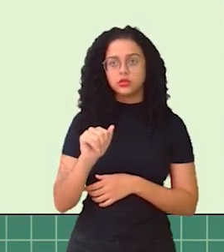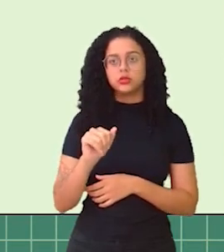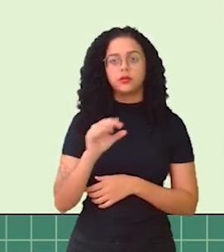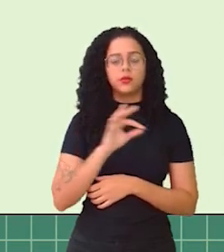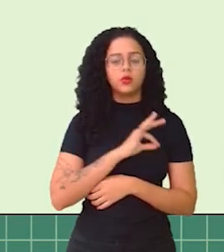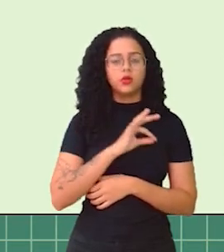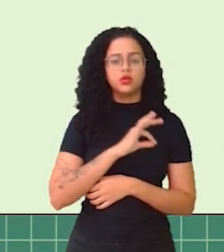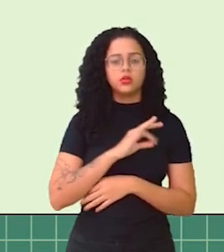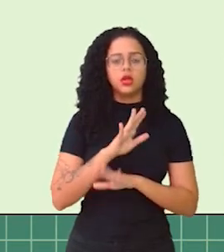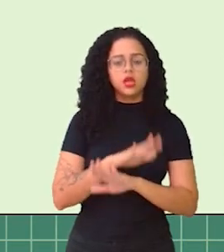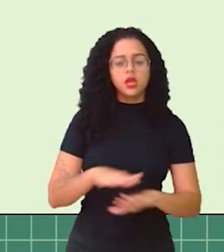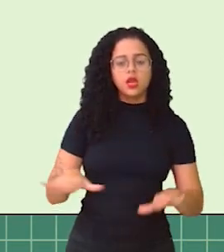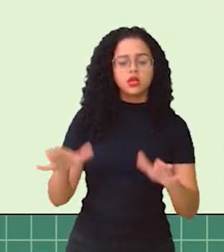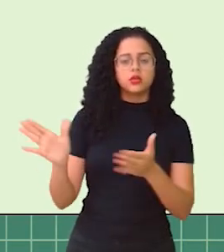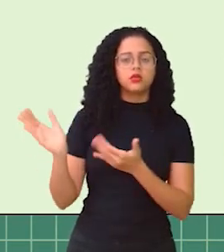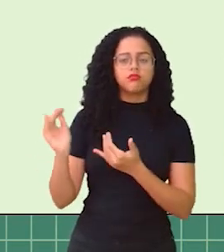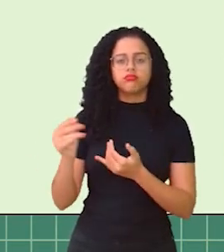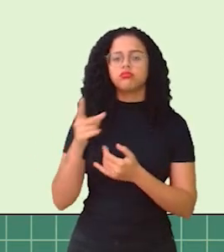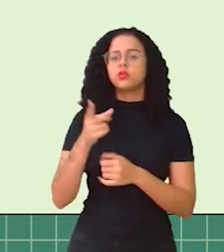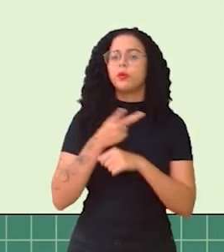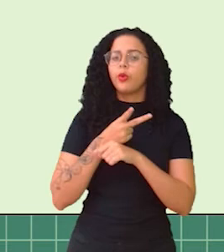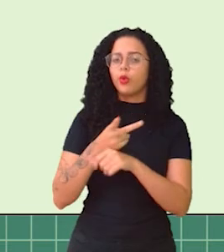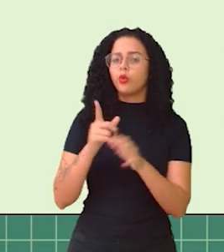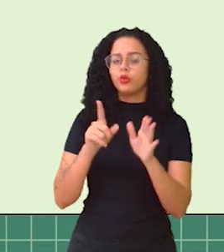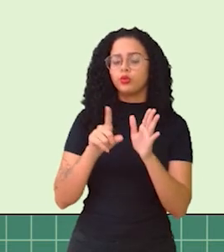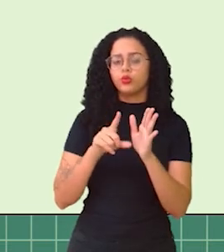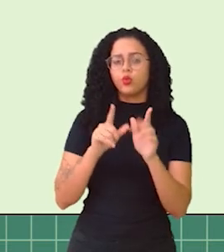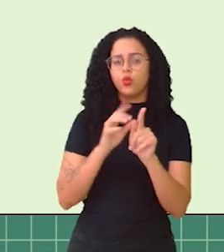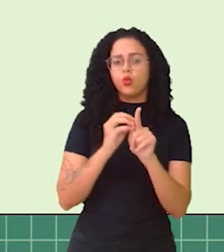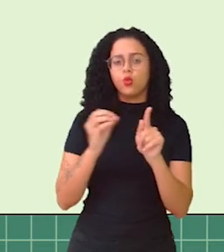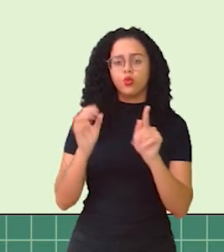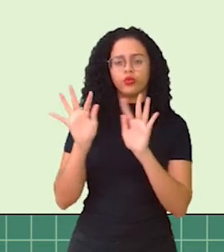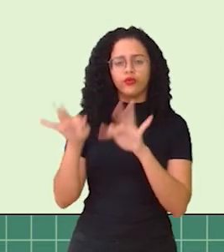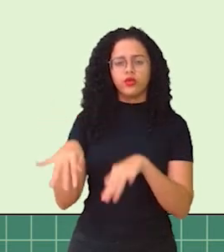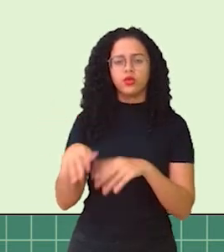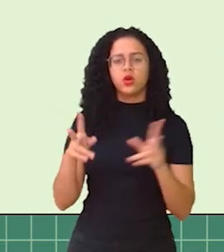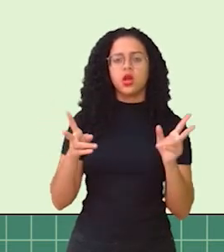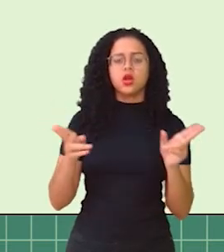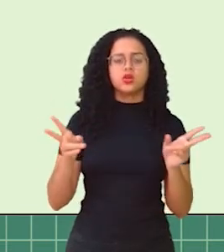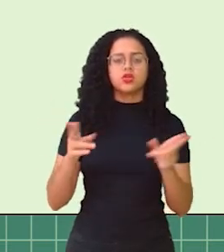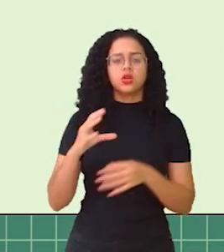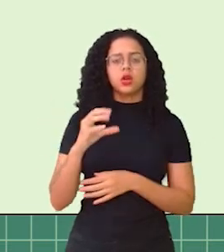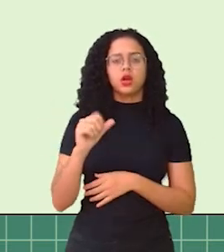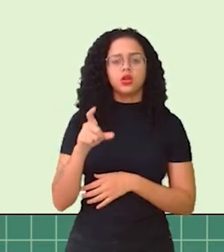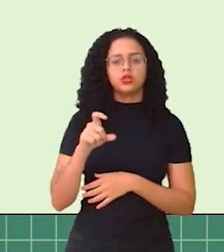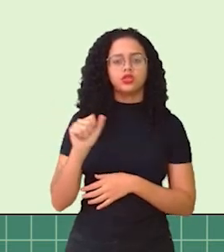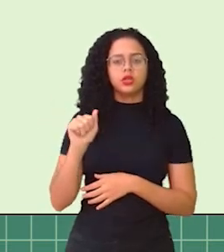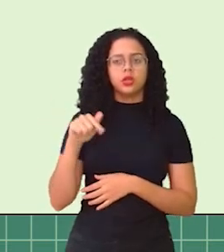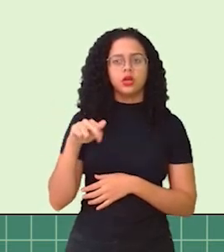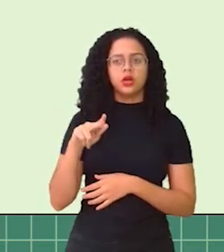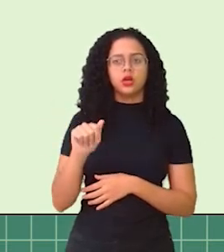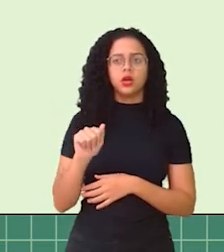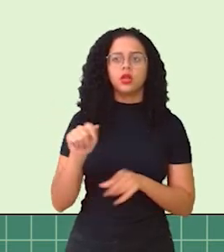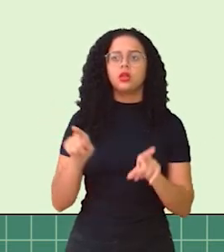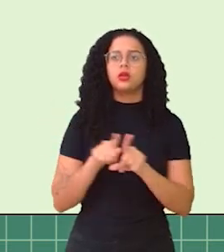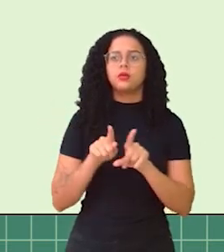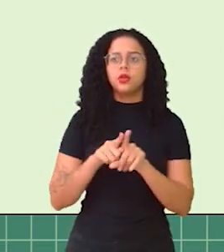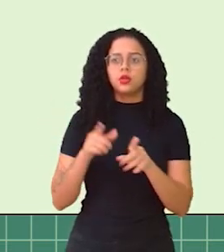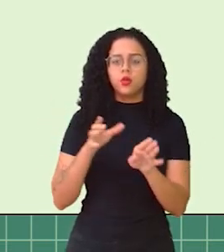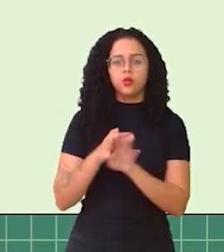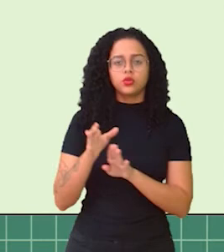Recife, isso aí no Google você acha fácil ali, no final da Caxangá, tá? A gente tem também o Conselho